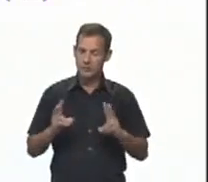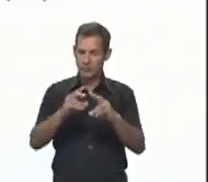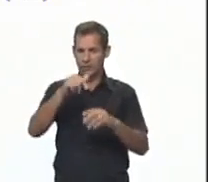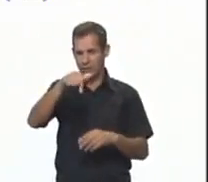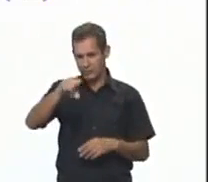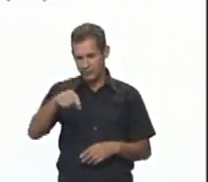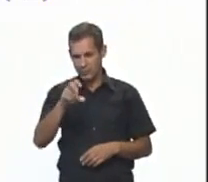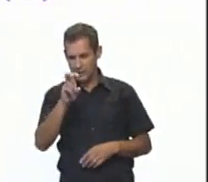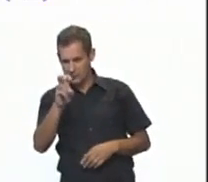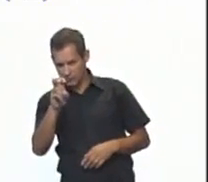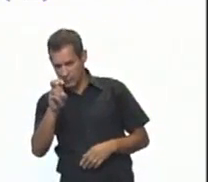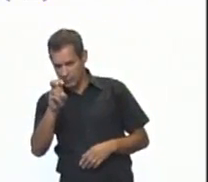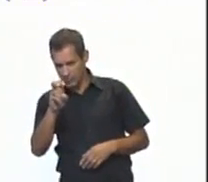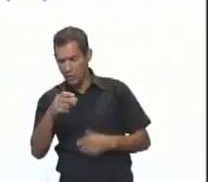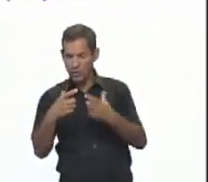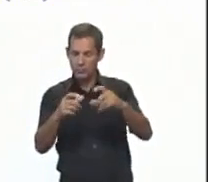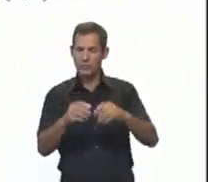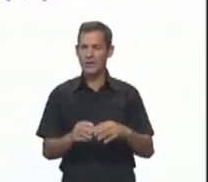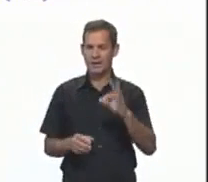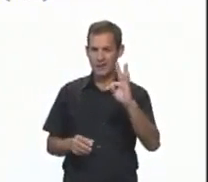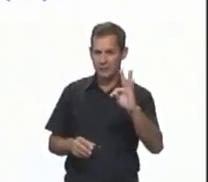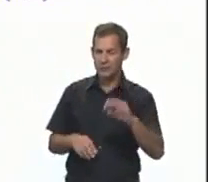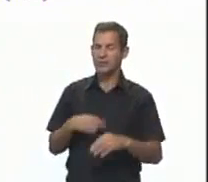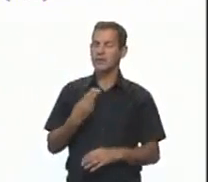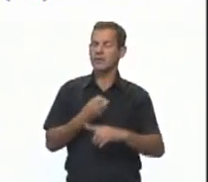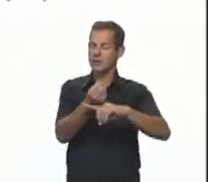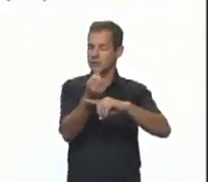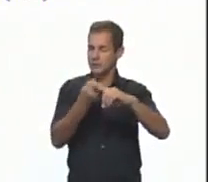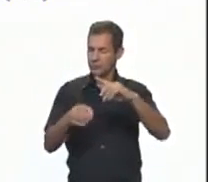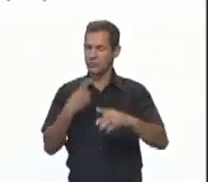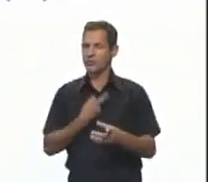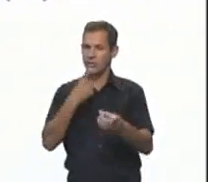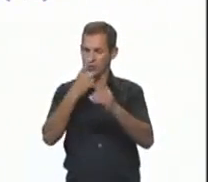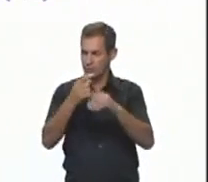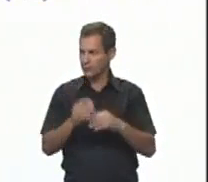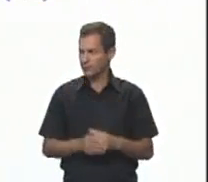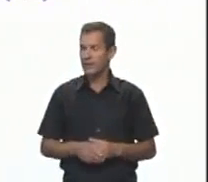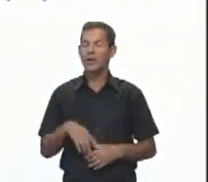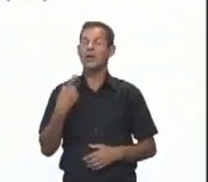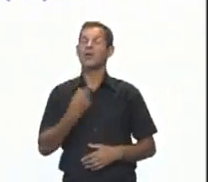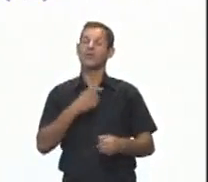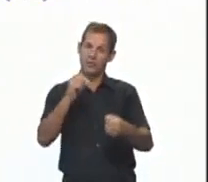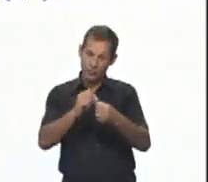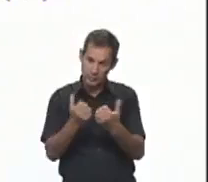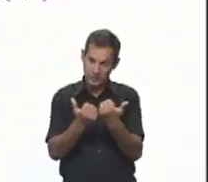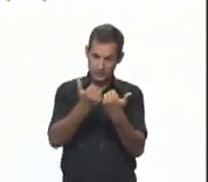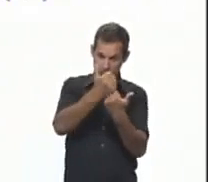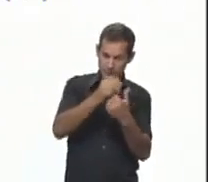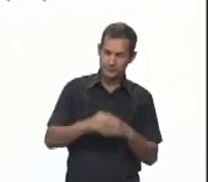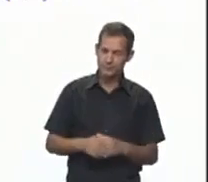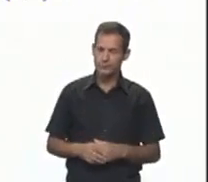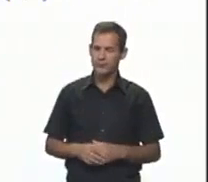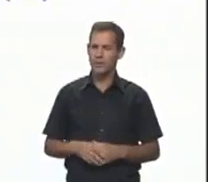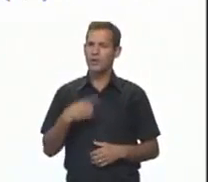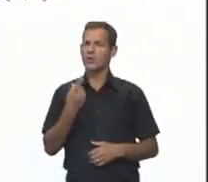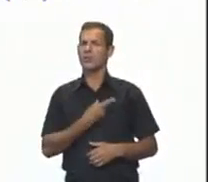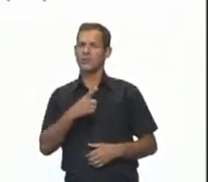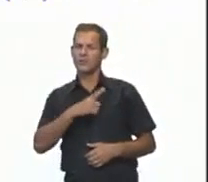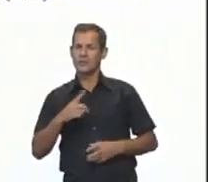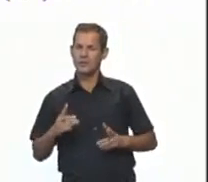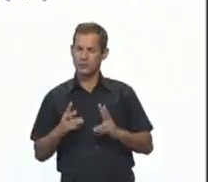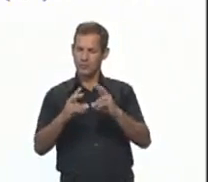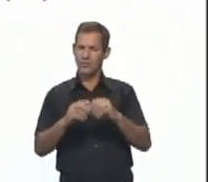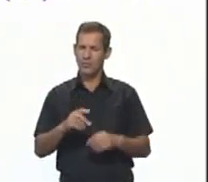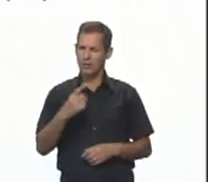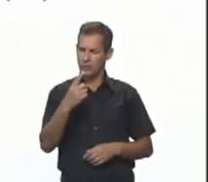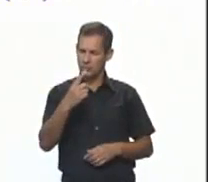de 7,5 no lugar do t da nossa função que a gente encontrou. E quando a gente faz essa substituição, nós vamos obter